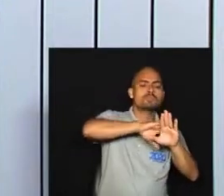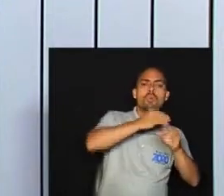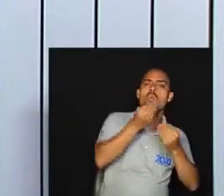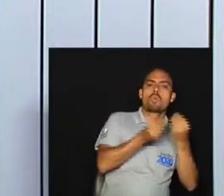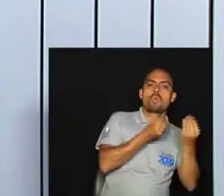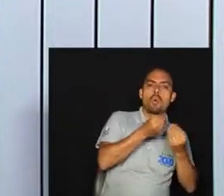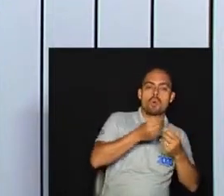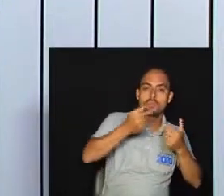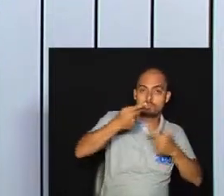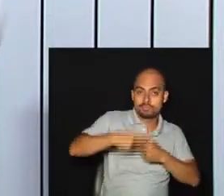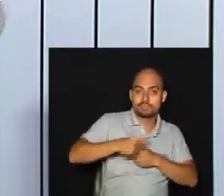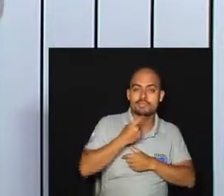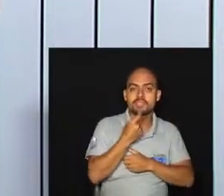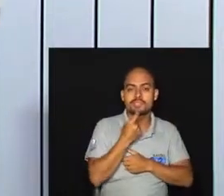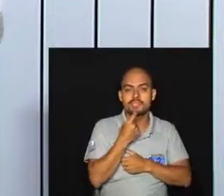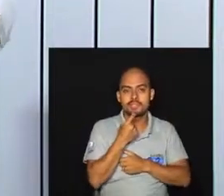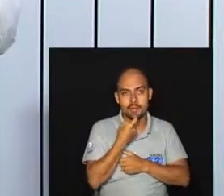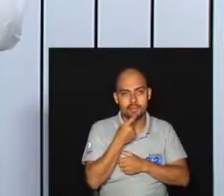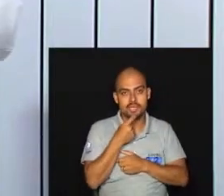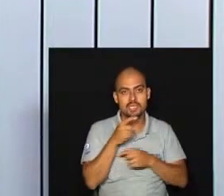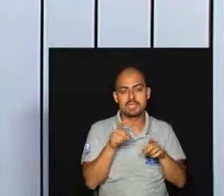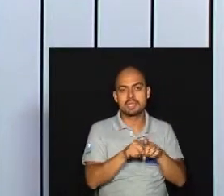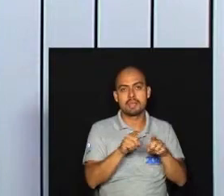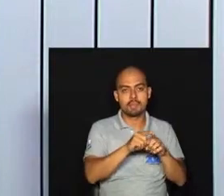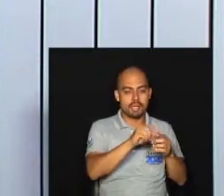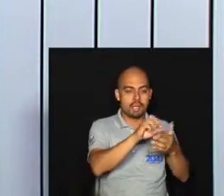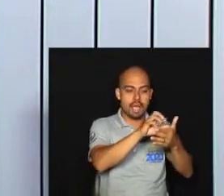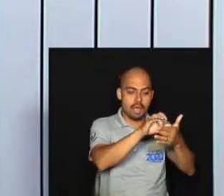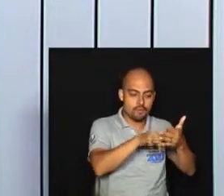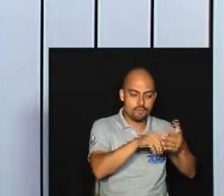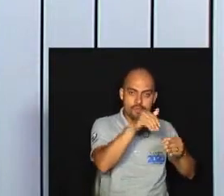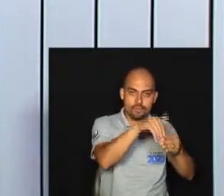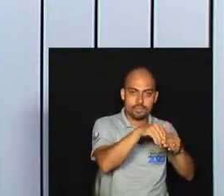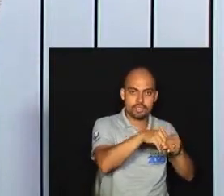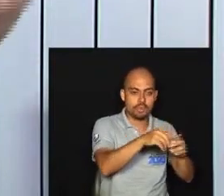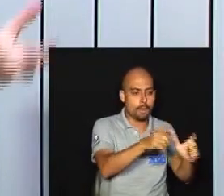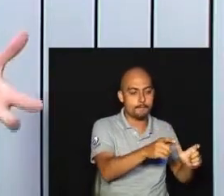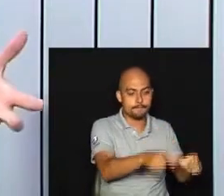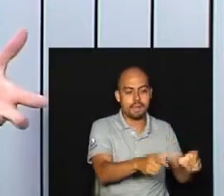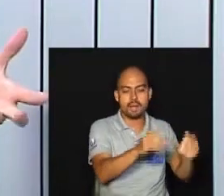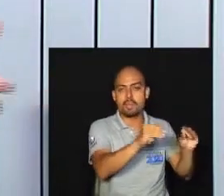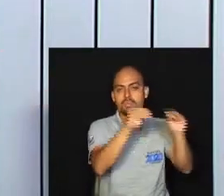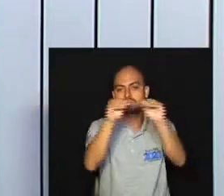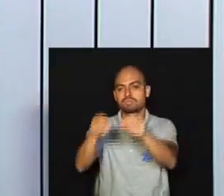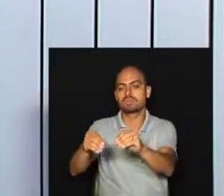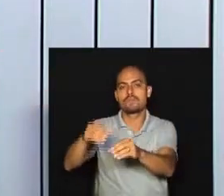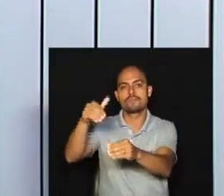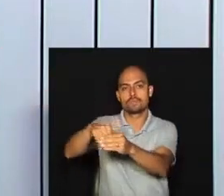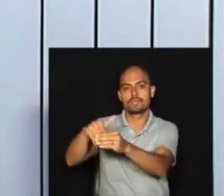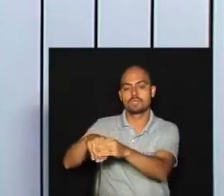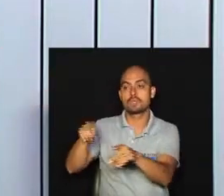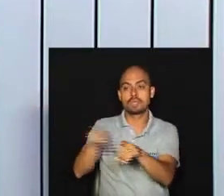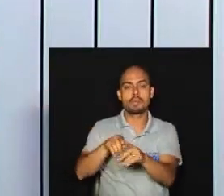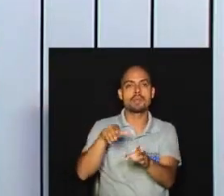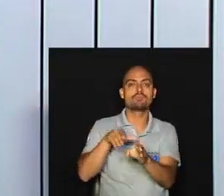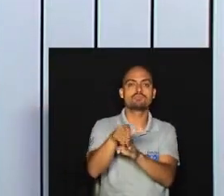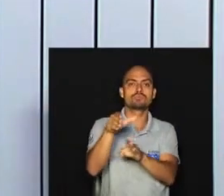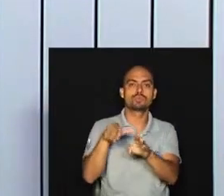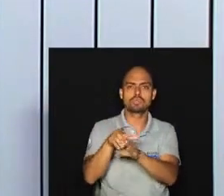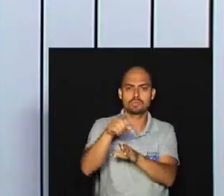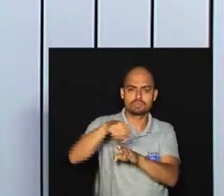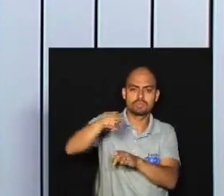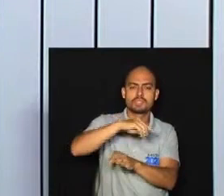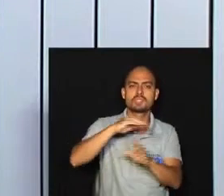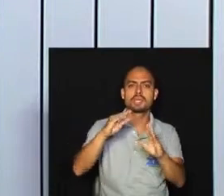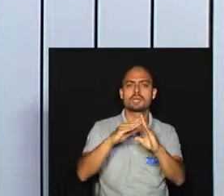na cidade de Campinas, a saída das urnas até os locais de votação e, claro, as orientações para você aí de